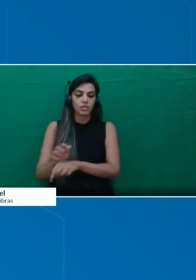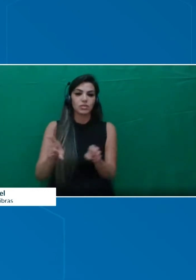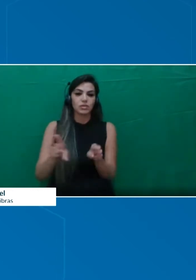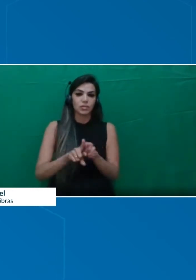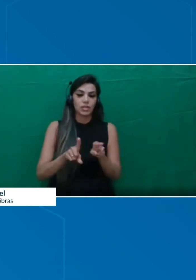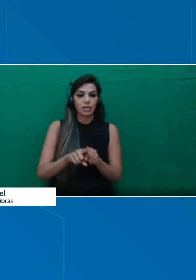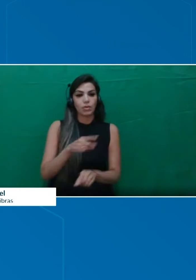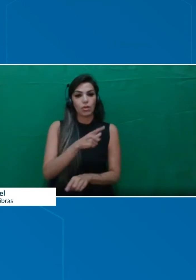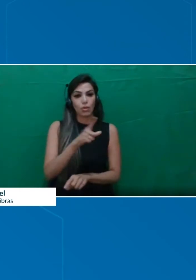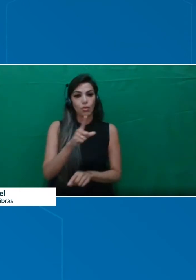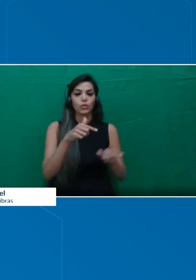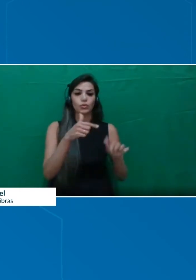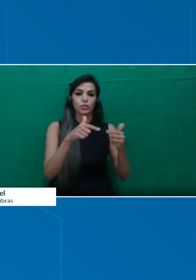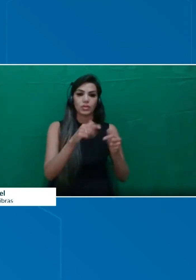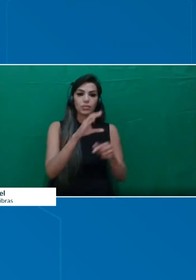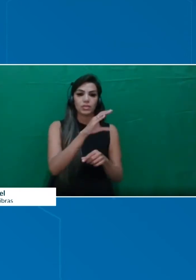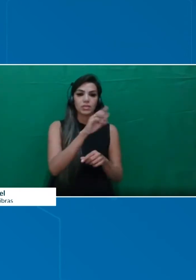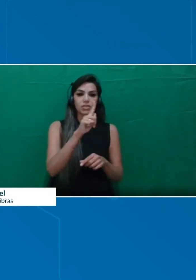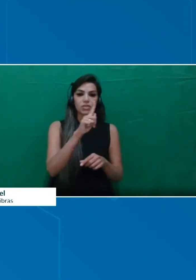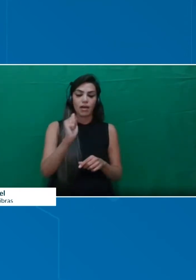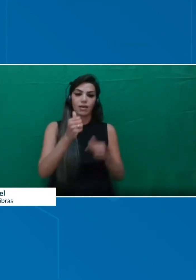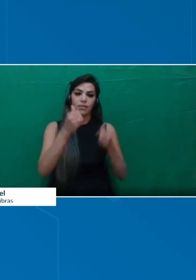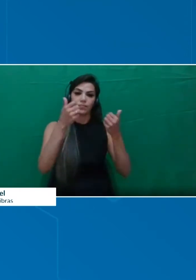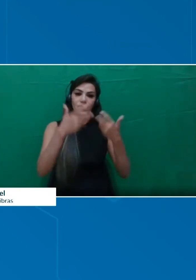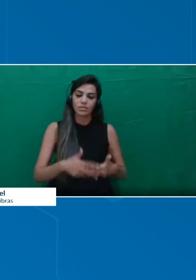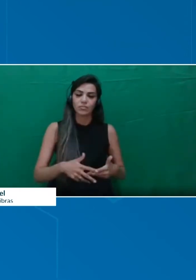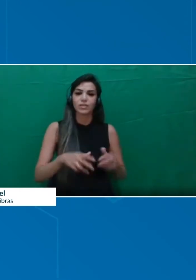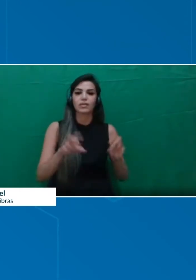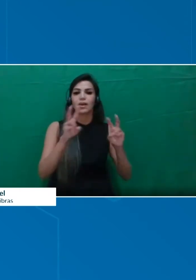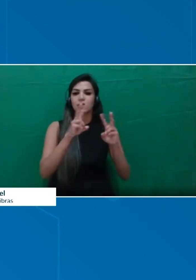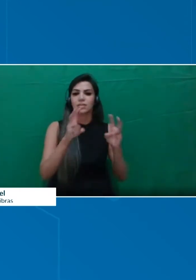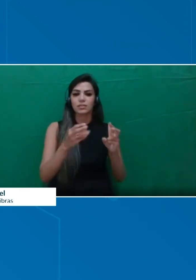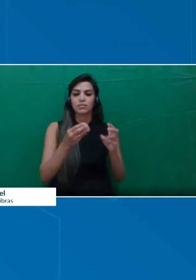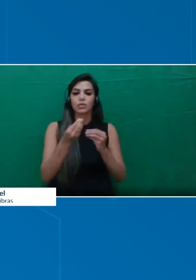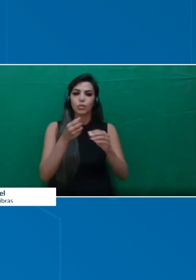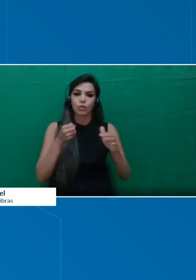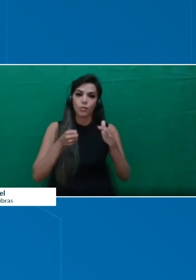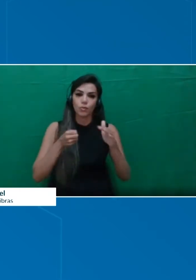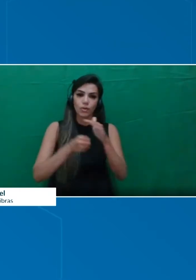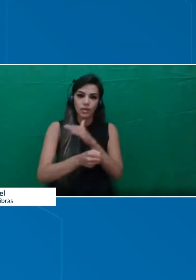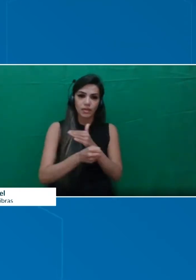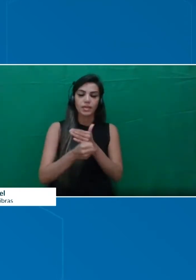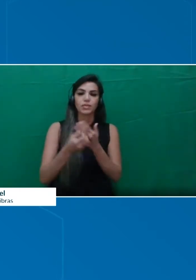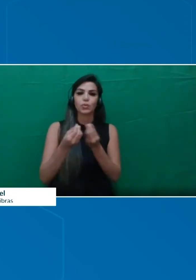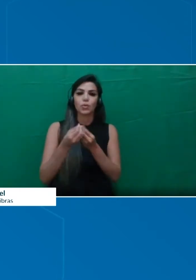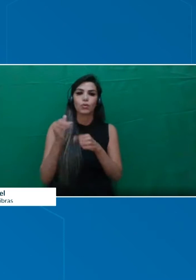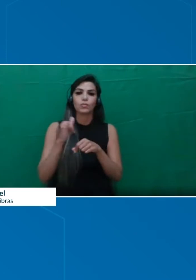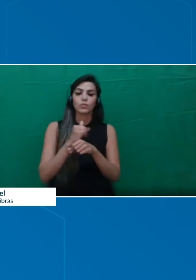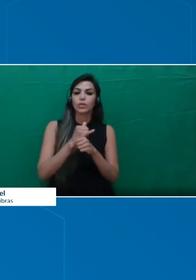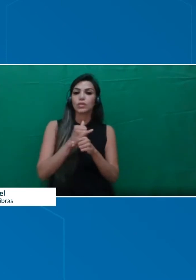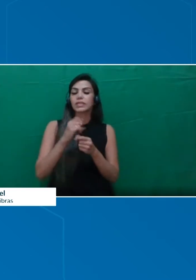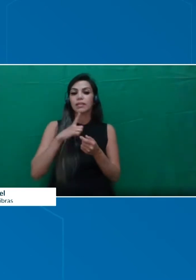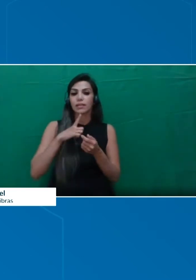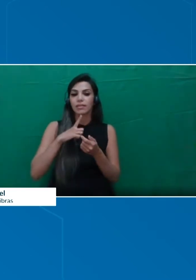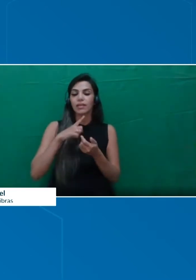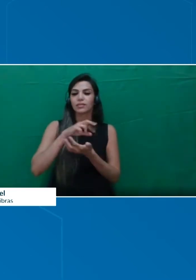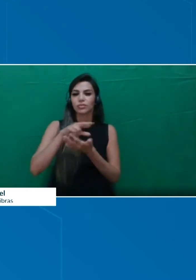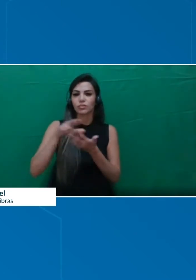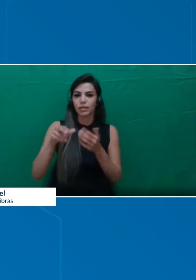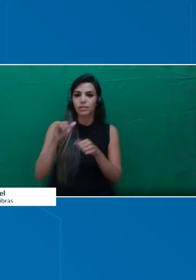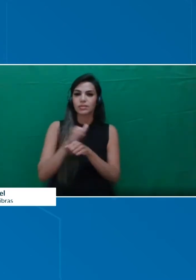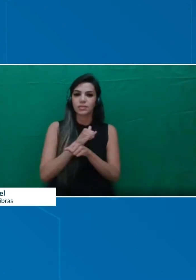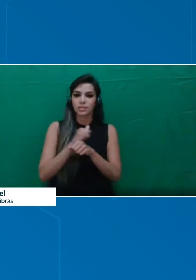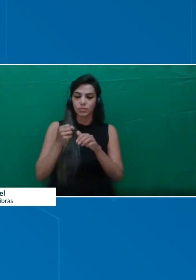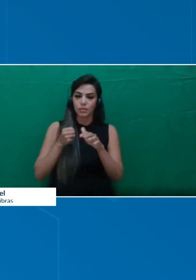com os processos de ingresso, e vão trazer informações com relação às formas de ingresso na universidade. Na semana que vem, que é